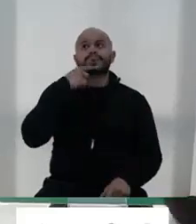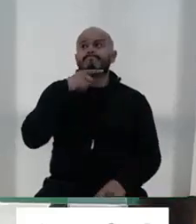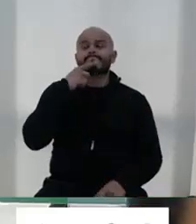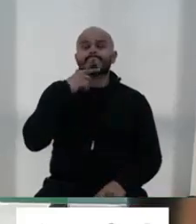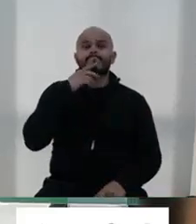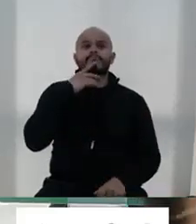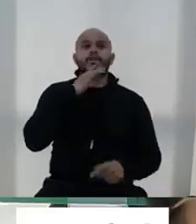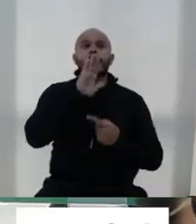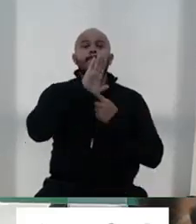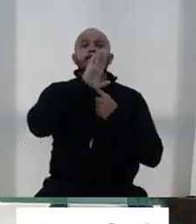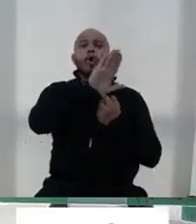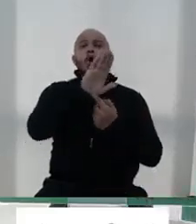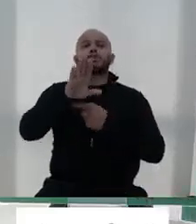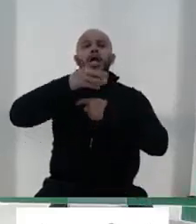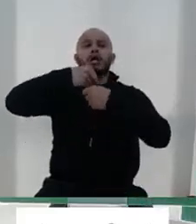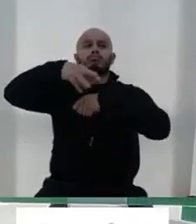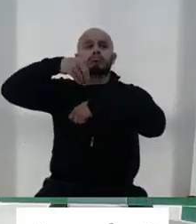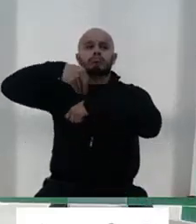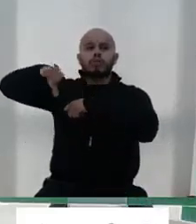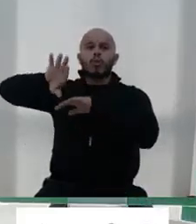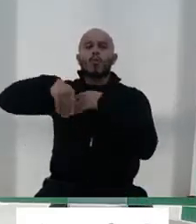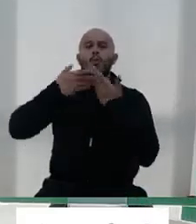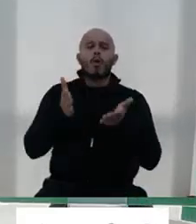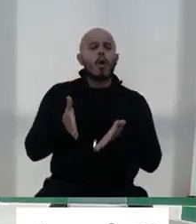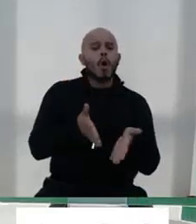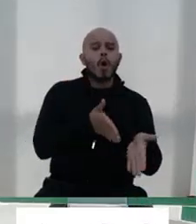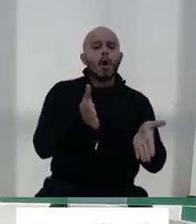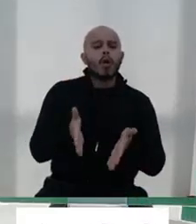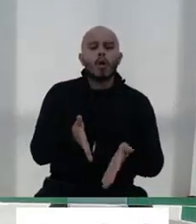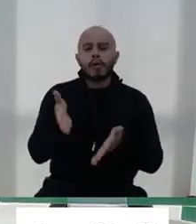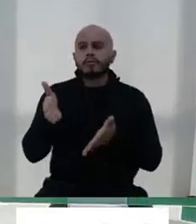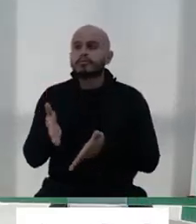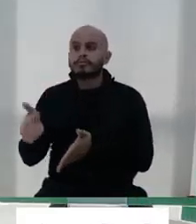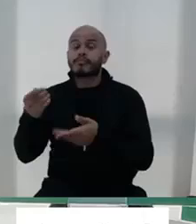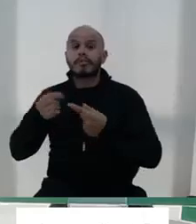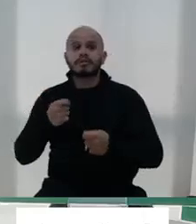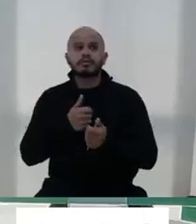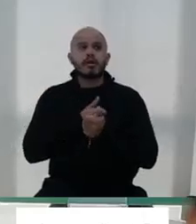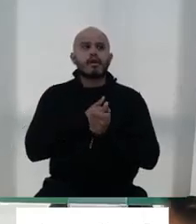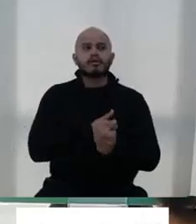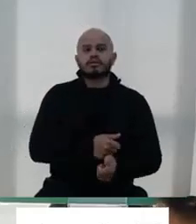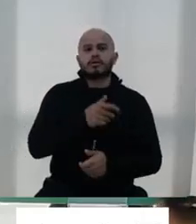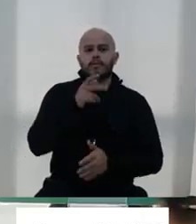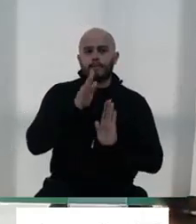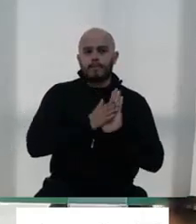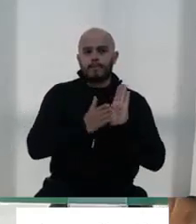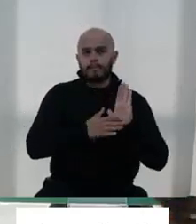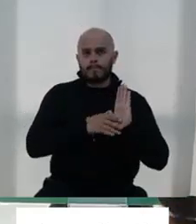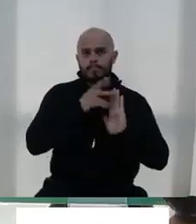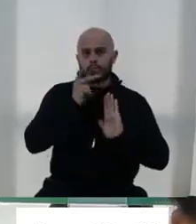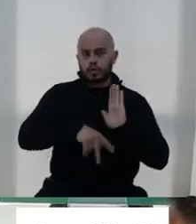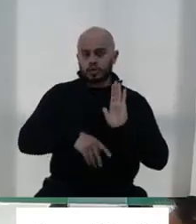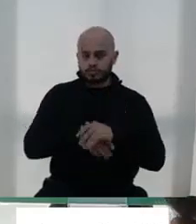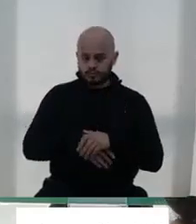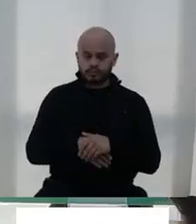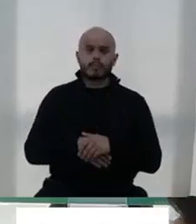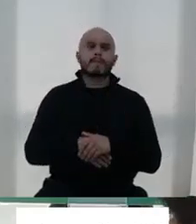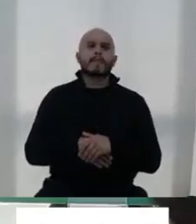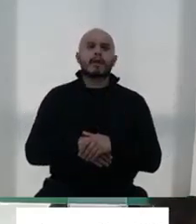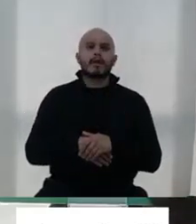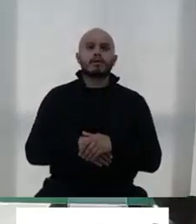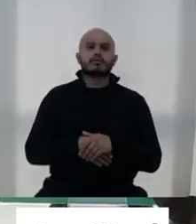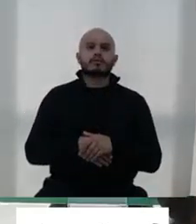pessoas qual é a orientação, o caminho que deve ser seguido no processo. A gente ficava ali com um papel que hoje é desempenhado